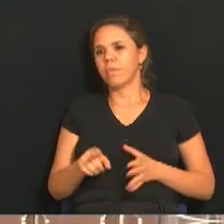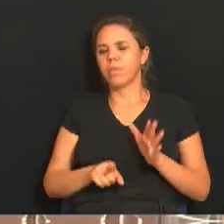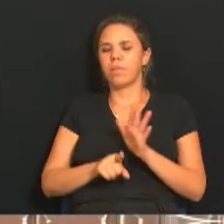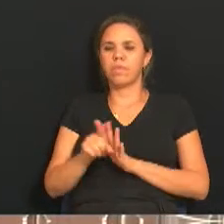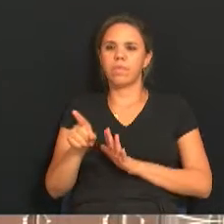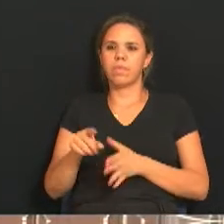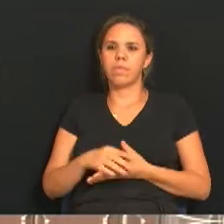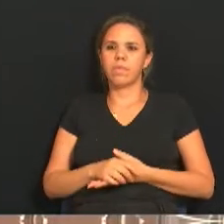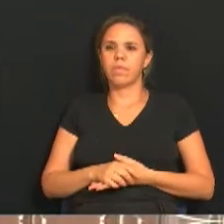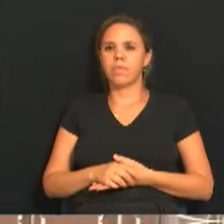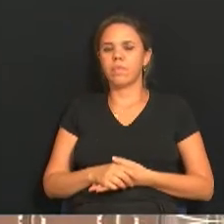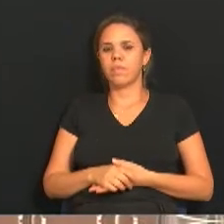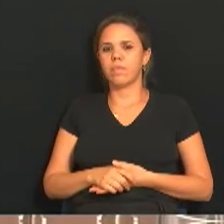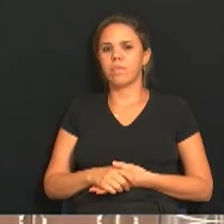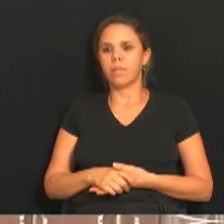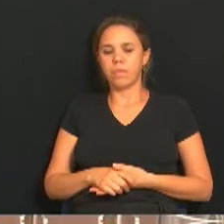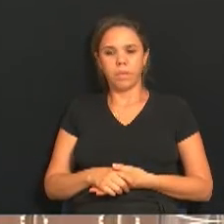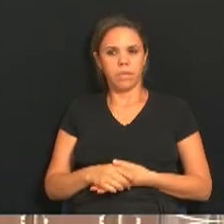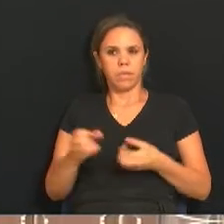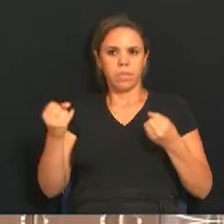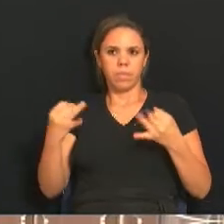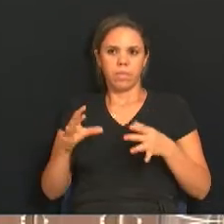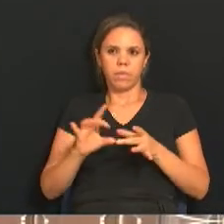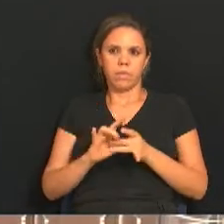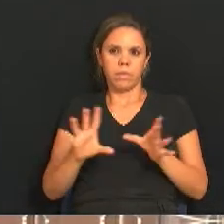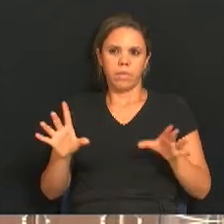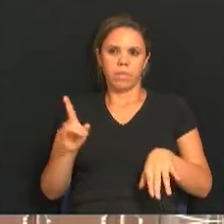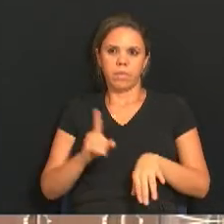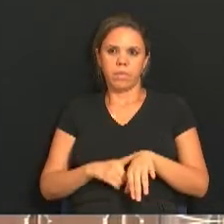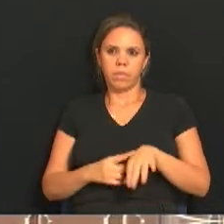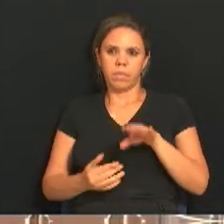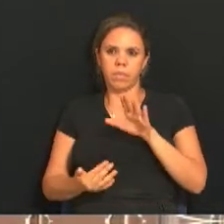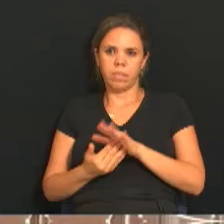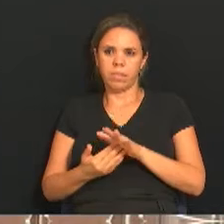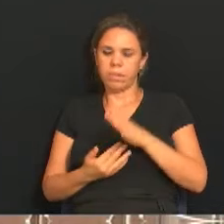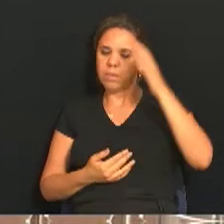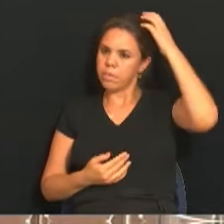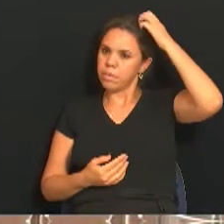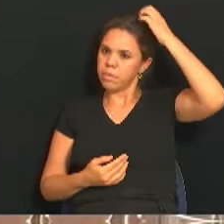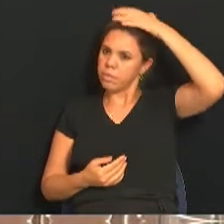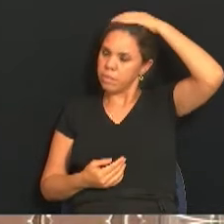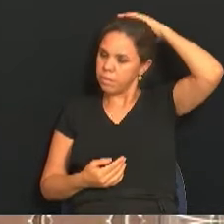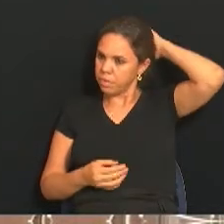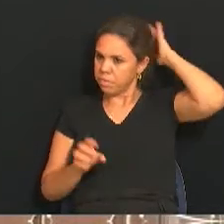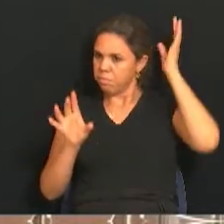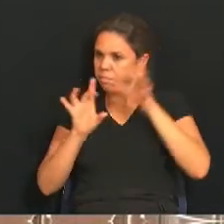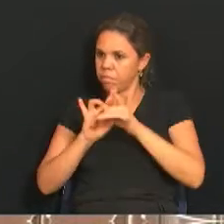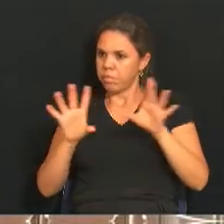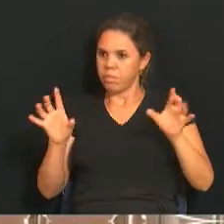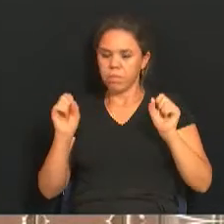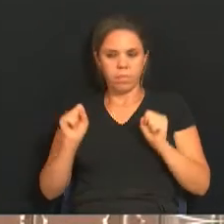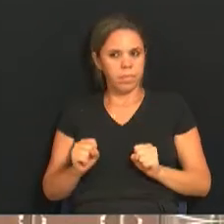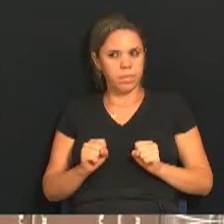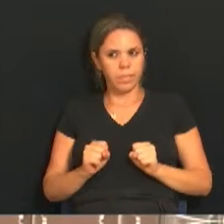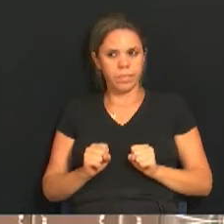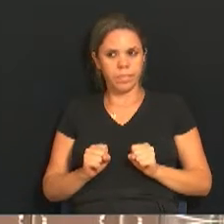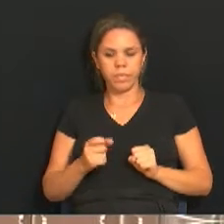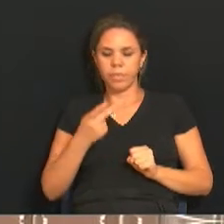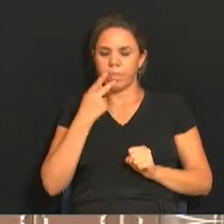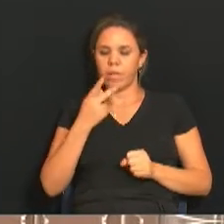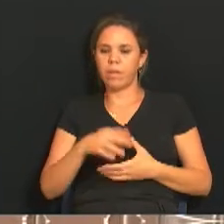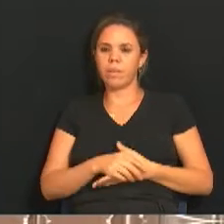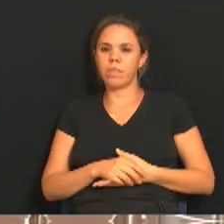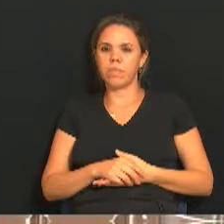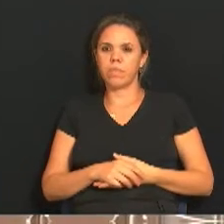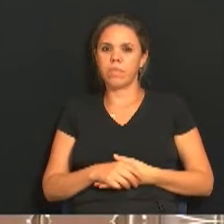quiser entrar, fazer algum comentário, por favor, a gente tem um tempo um pouco limitado, mas se quiserem pautar alguma questão aí, às